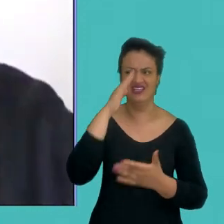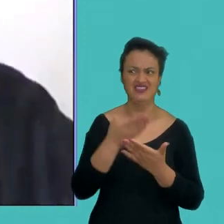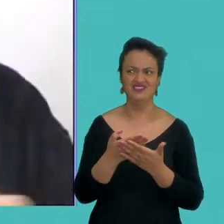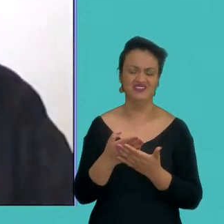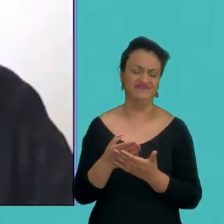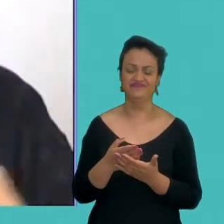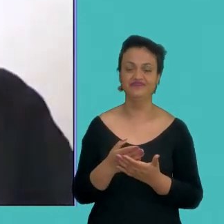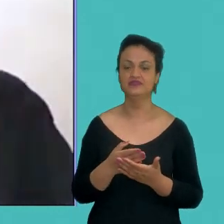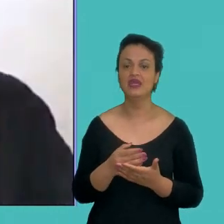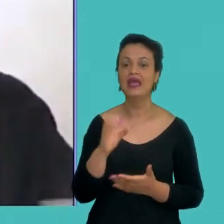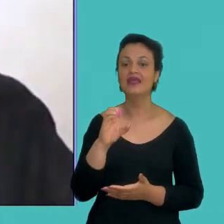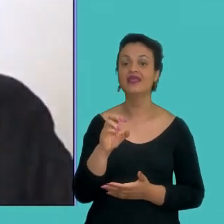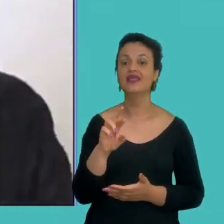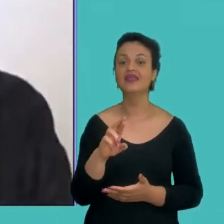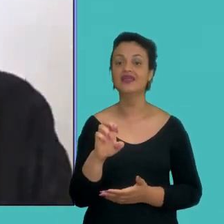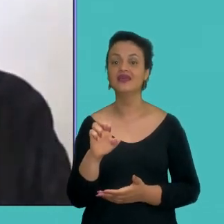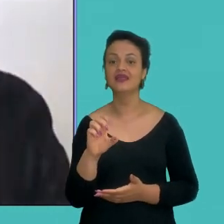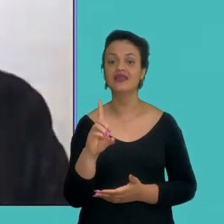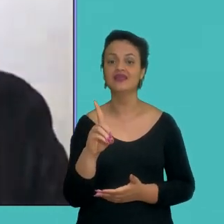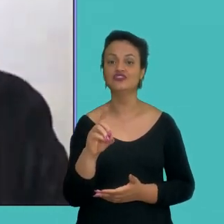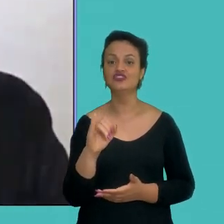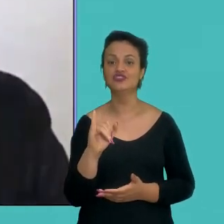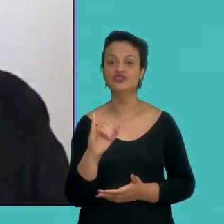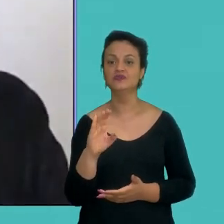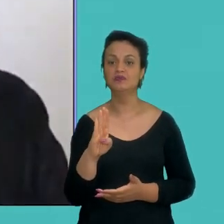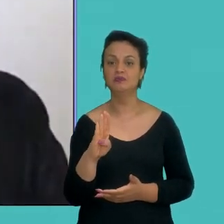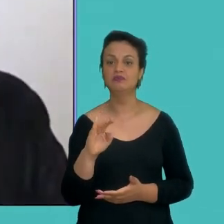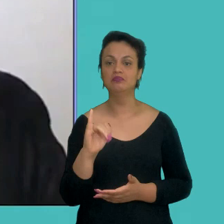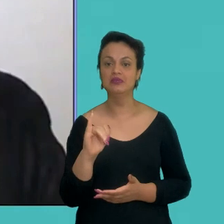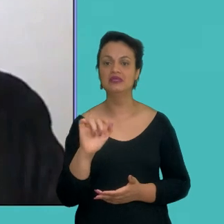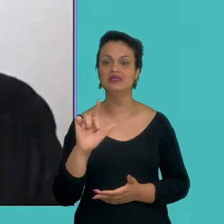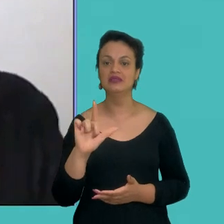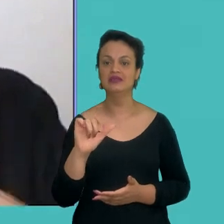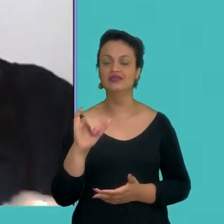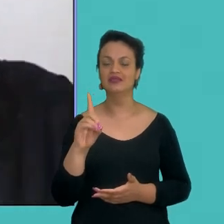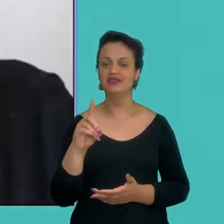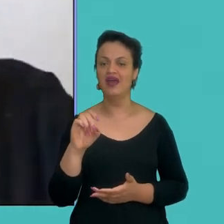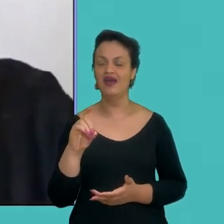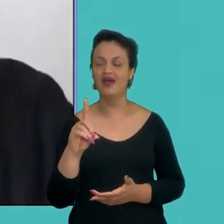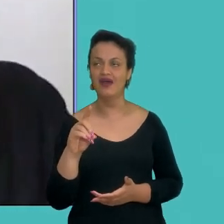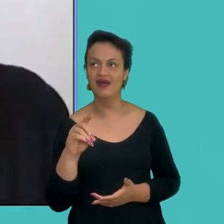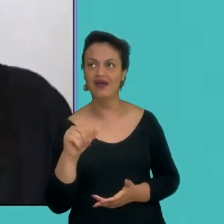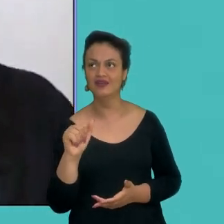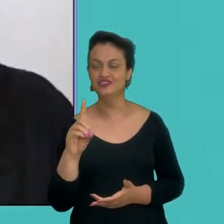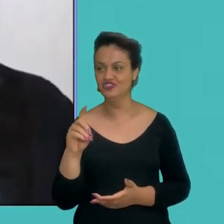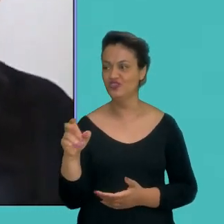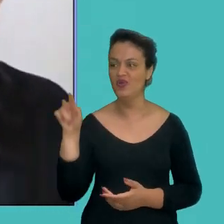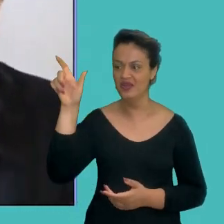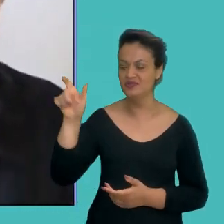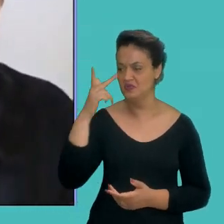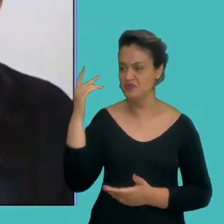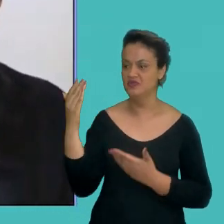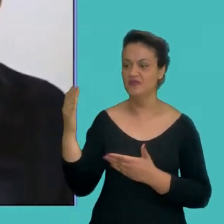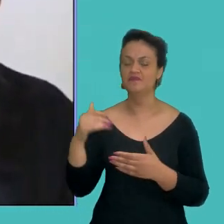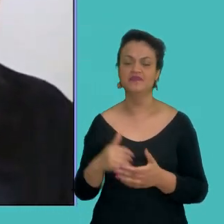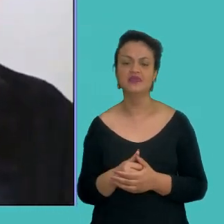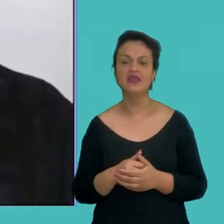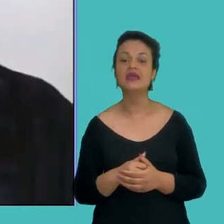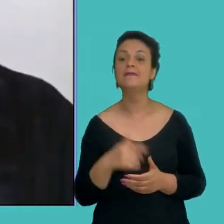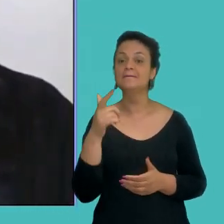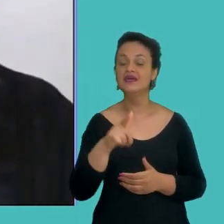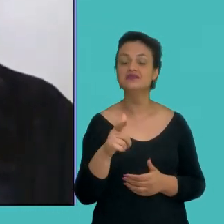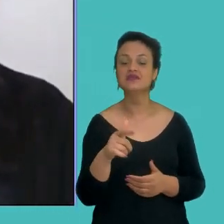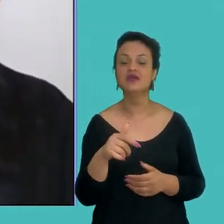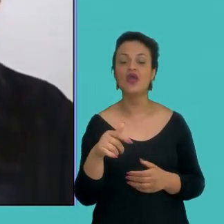muitos brasileiros. E ele se pergunta a que se deve essa perda de credibilidade. A Priscila acrescenta ainda, se em comparação aos